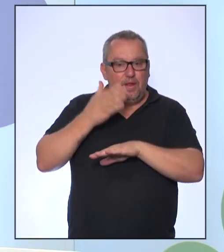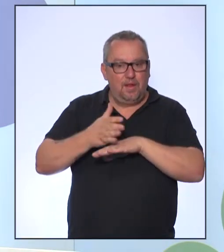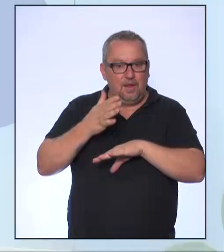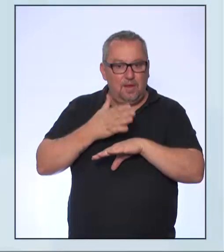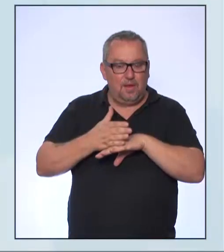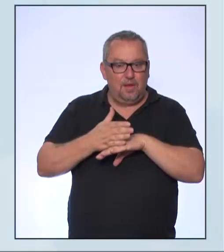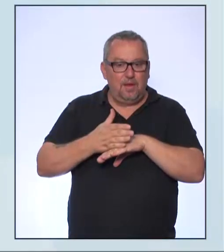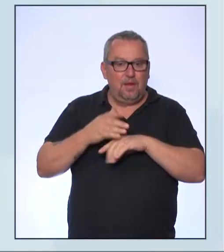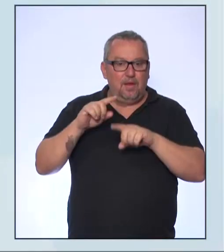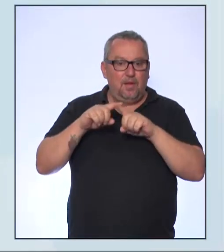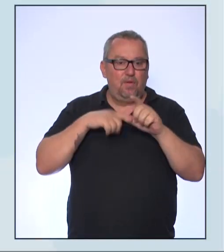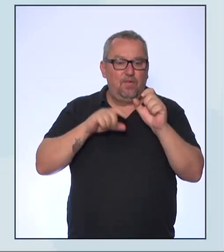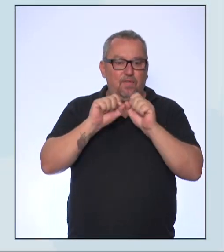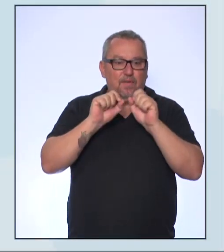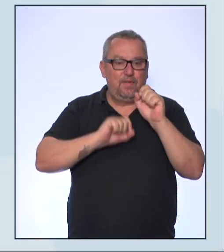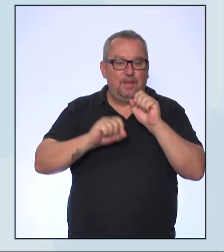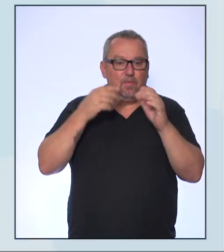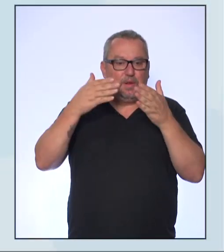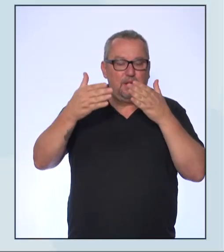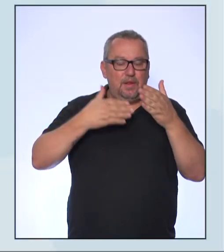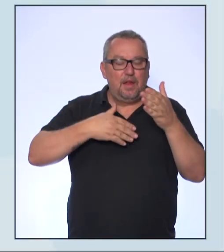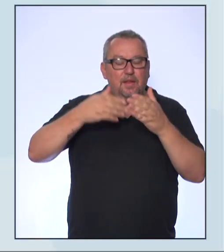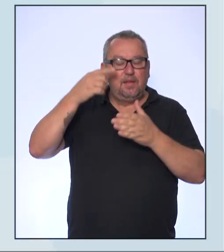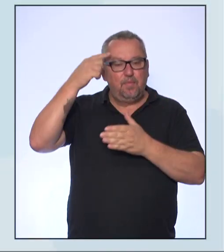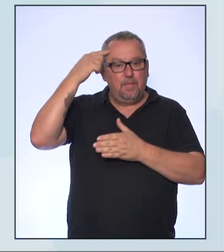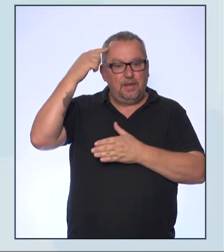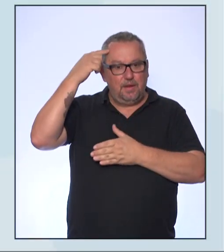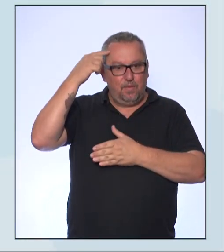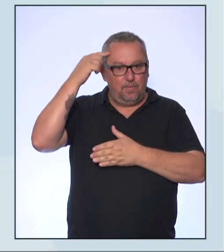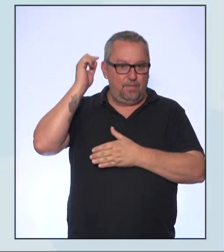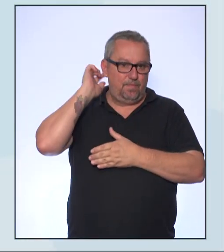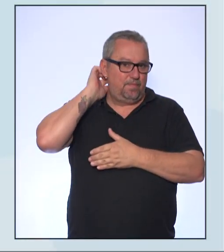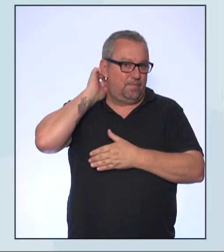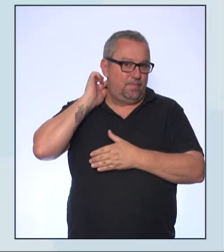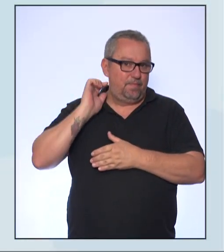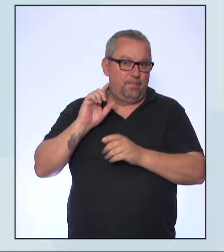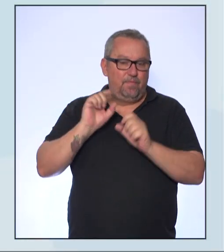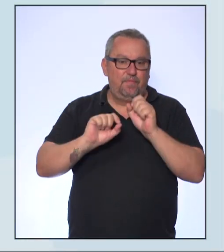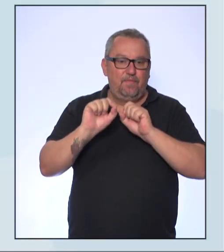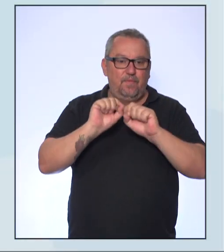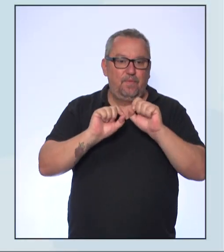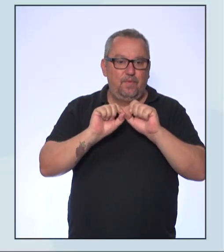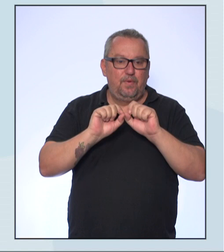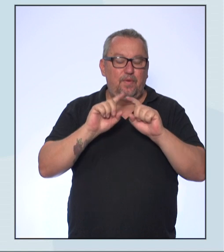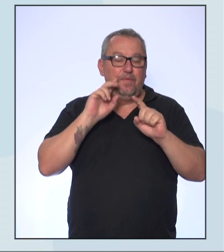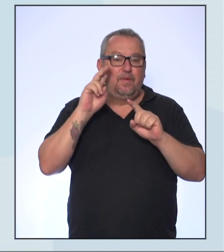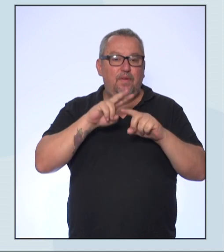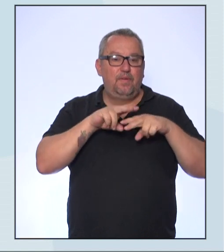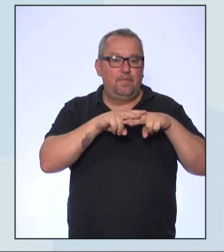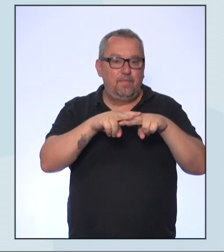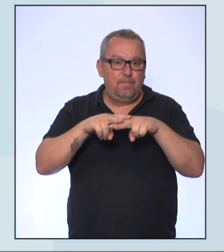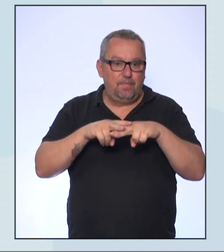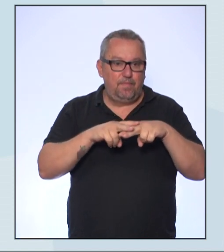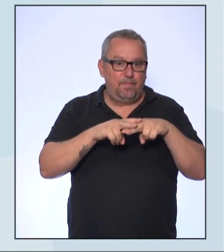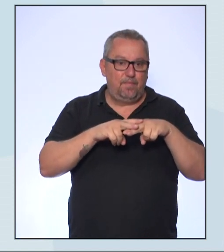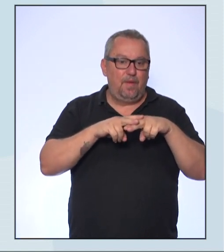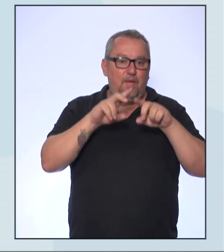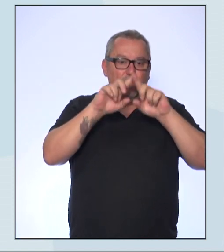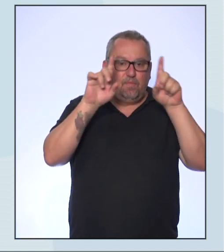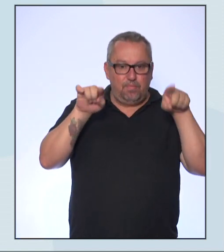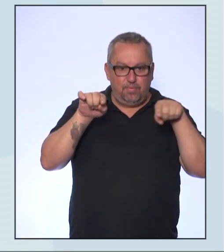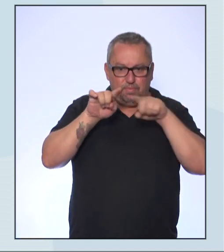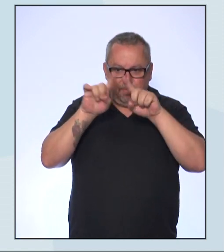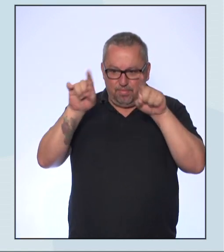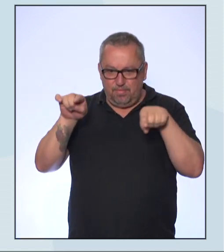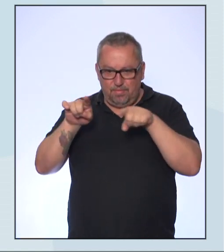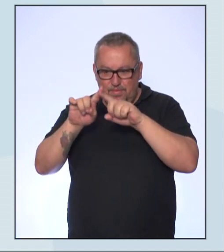mapas mentais. Então, a professora que eu vou apresentar daqui a pouquinho para vocês, ela vai fazendo essa revisão no formato de mapas mentais.